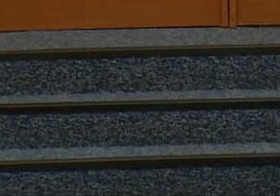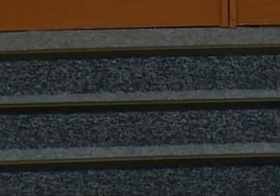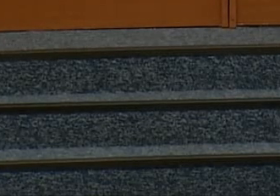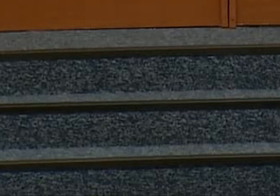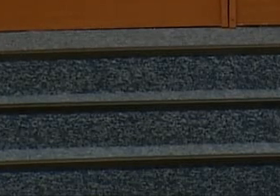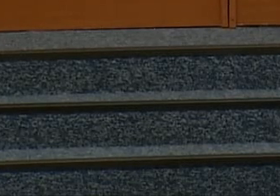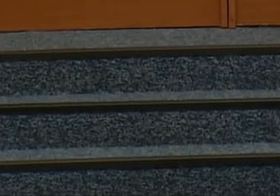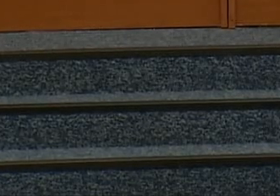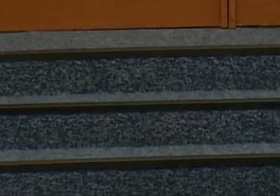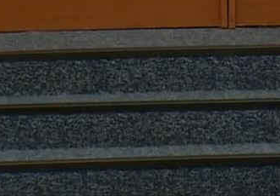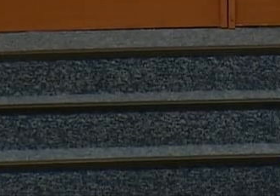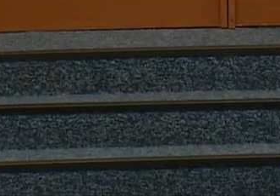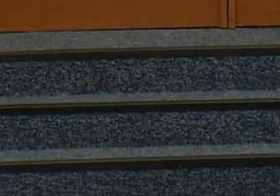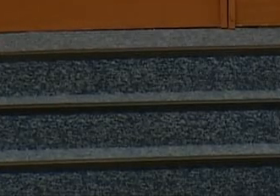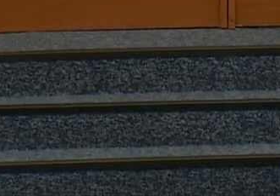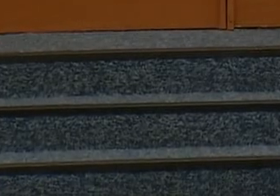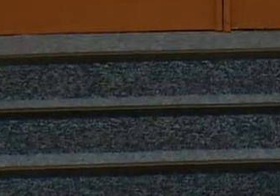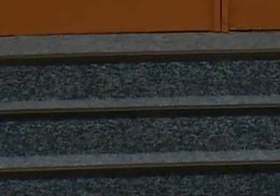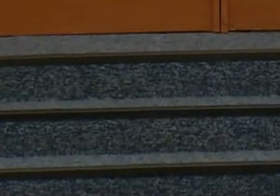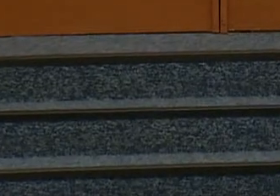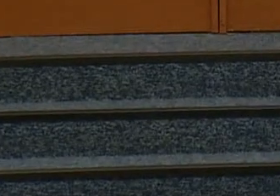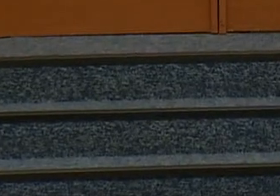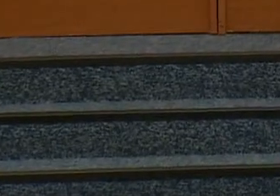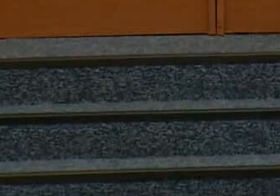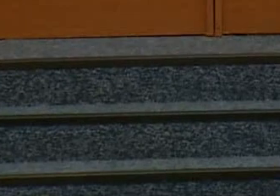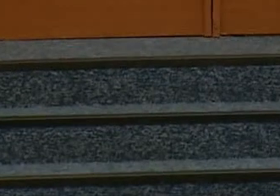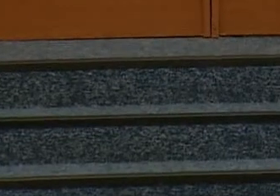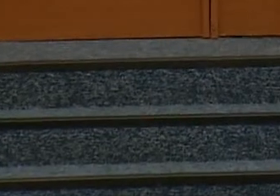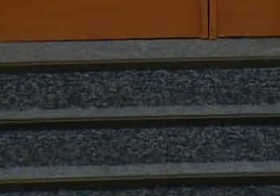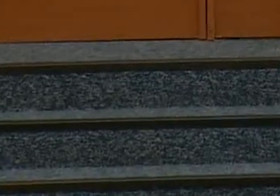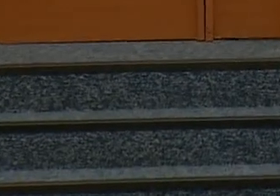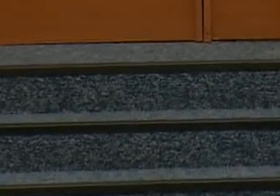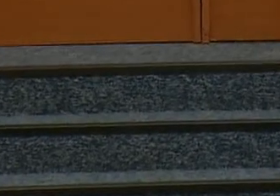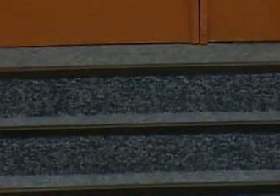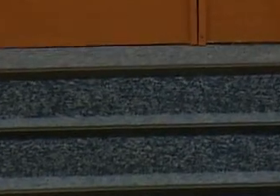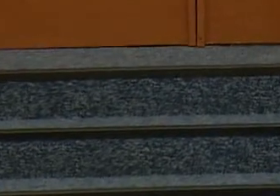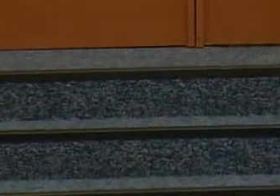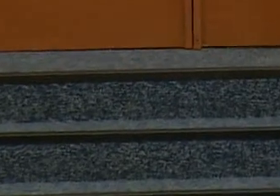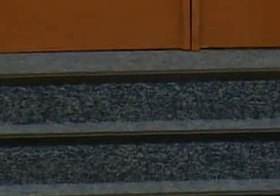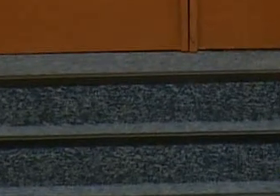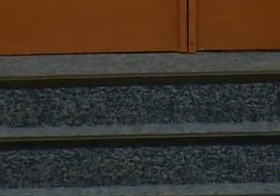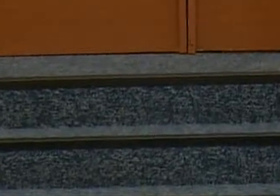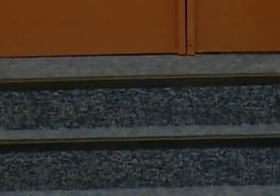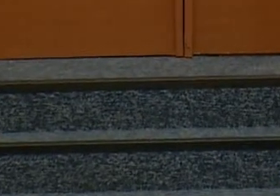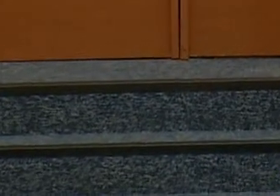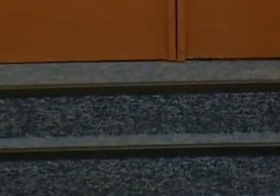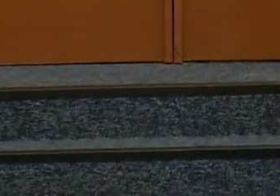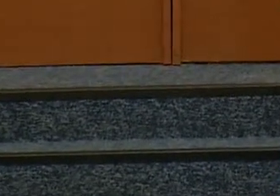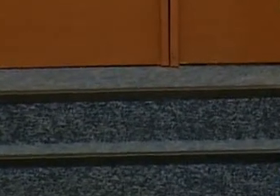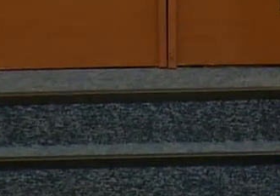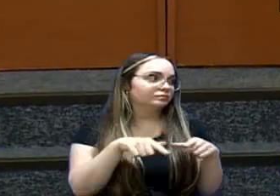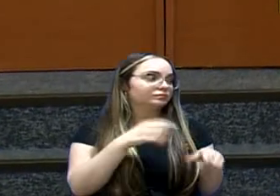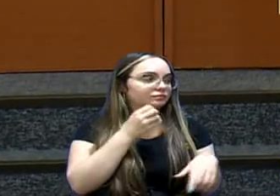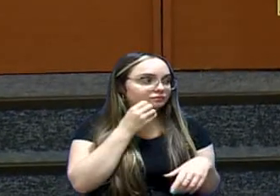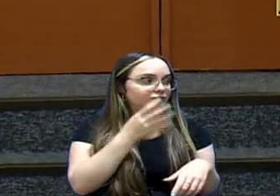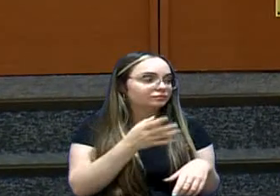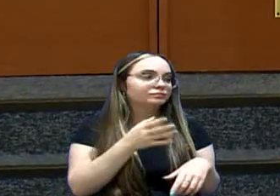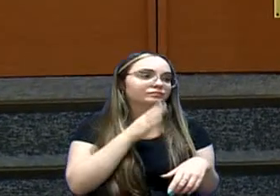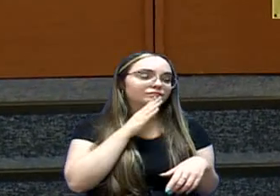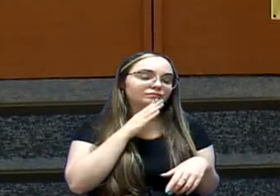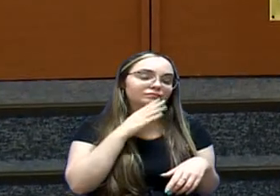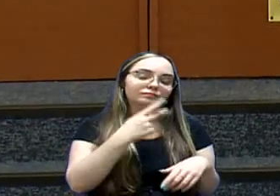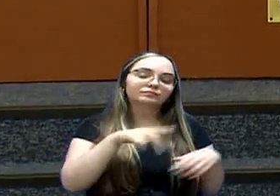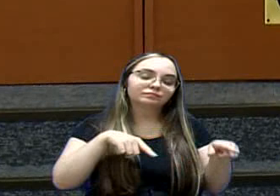que foi agora no dia 23 de março. E até porque conheço o profissionalismo, o trabalho que ele desenvolve,